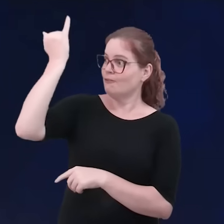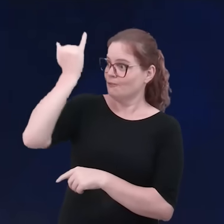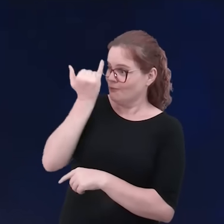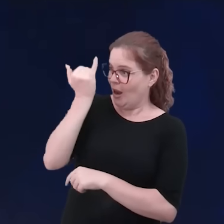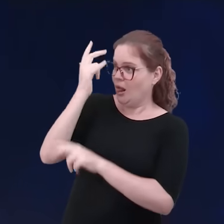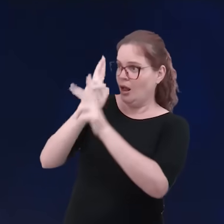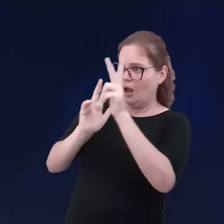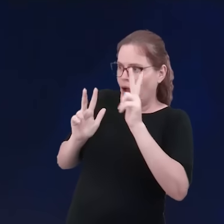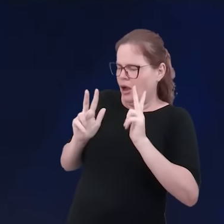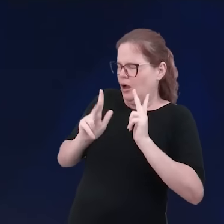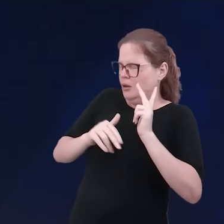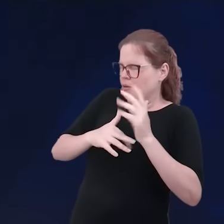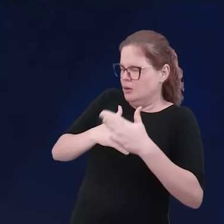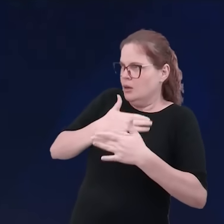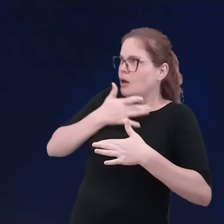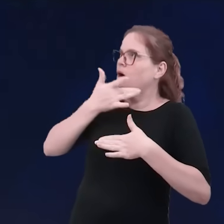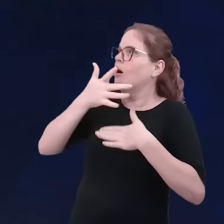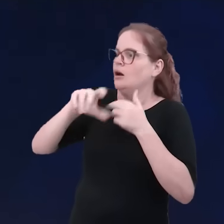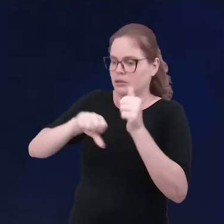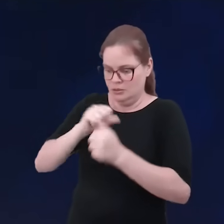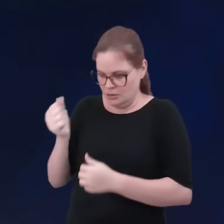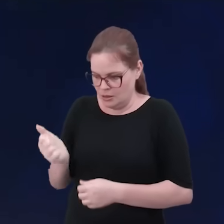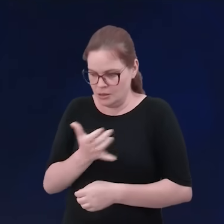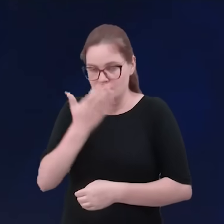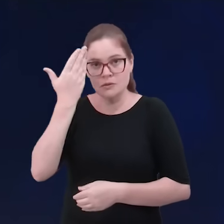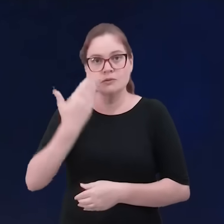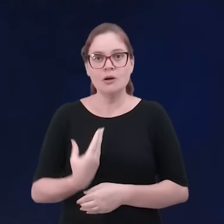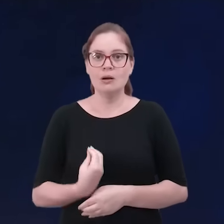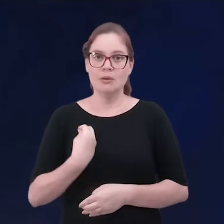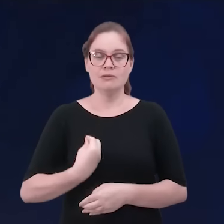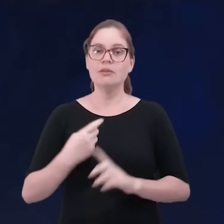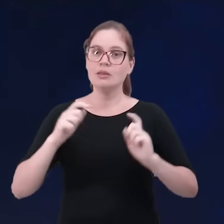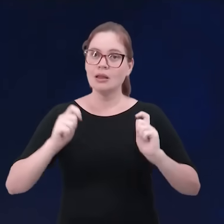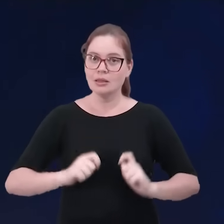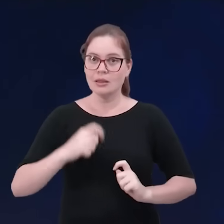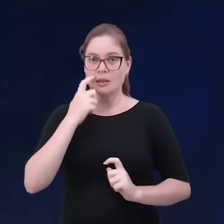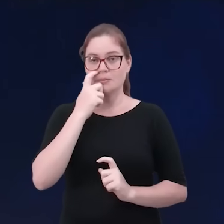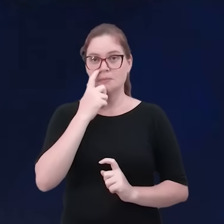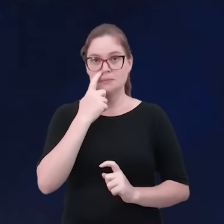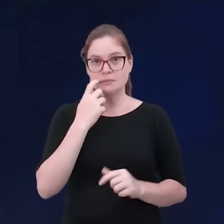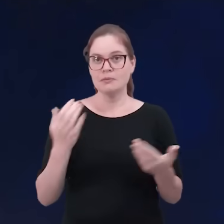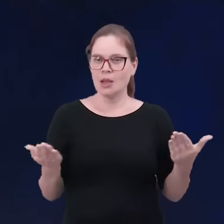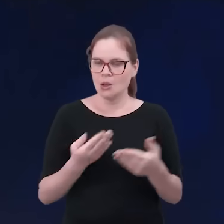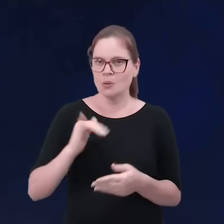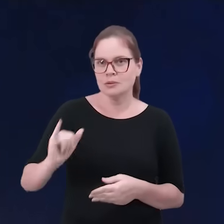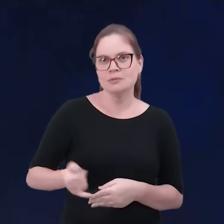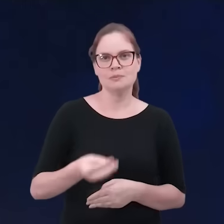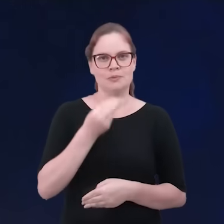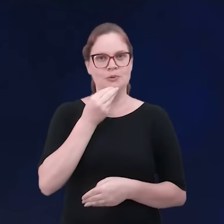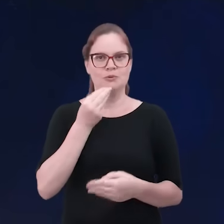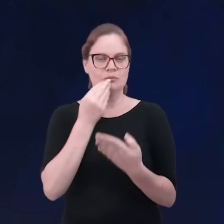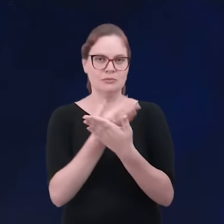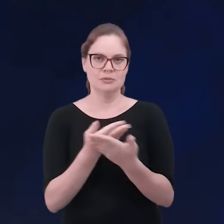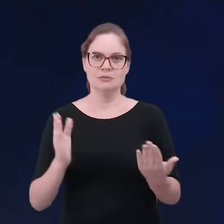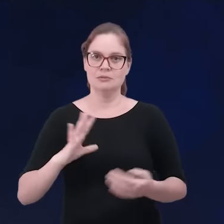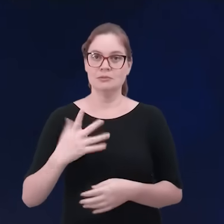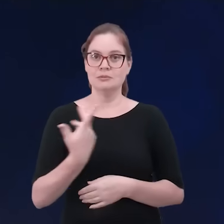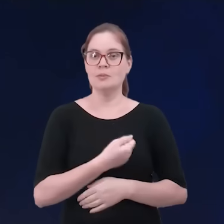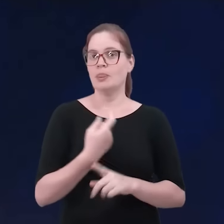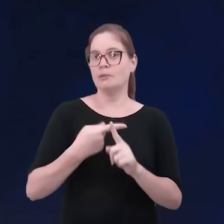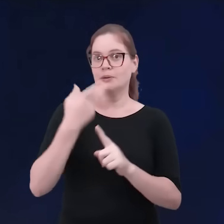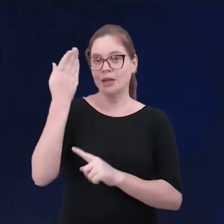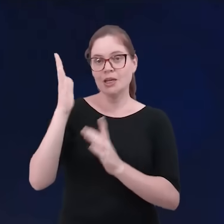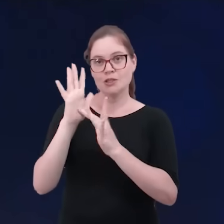uma palavra que transforma o coração do homem. E hoje é dia de salvação, porque Jesus é a fonte